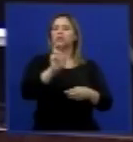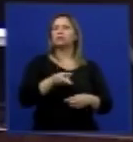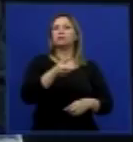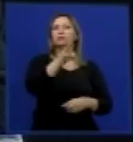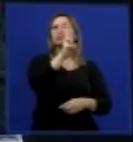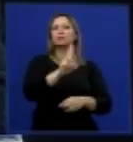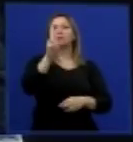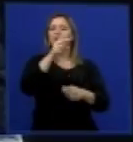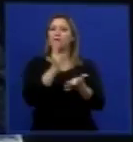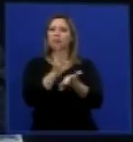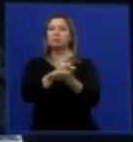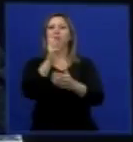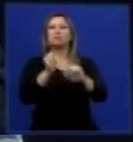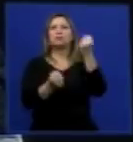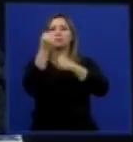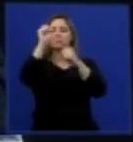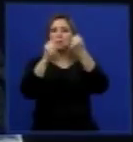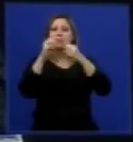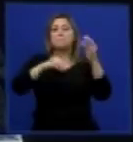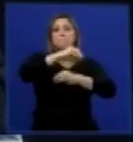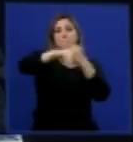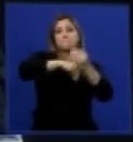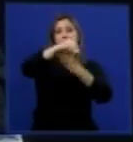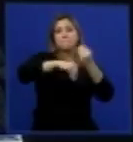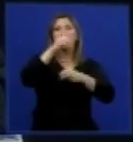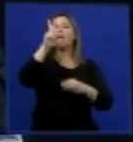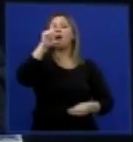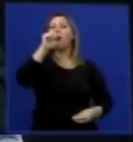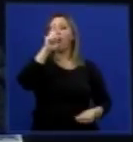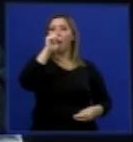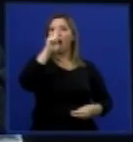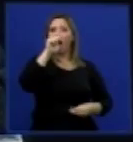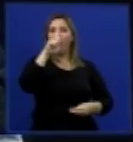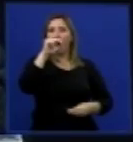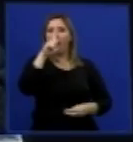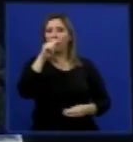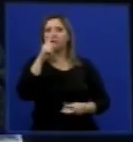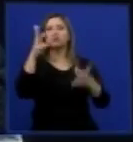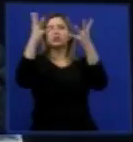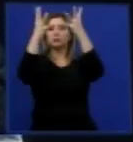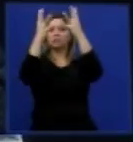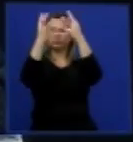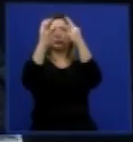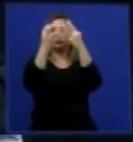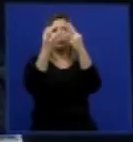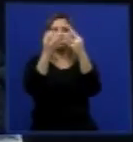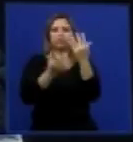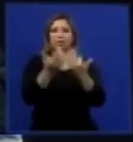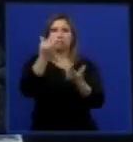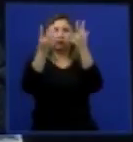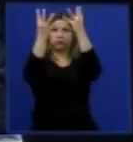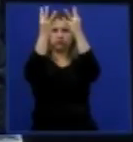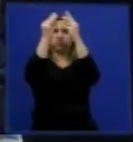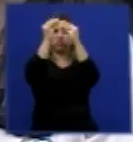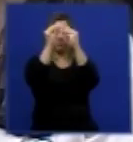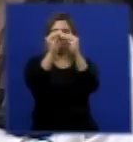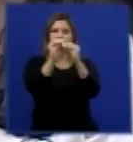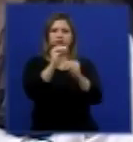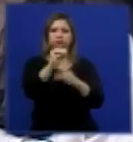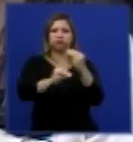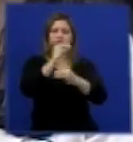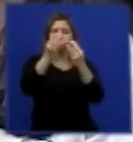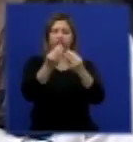processo uma quantidade de água injetada no processo para que que ha o resfriamento da Usina e funcione como um filtro às